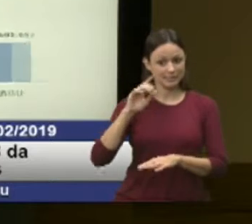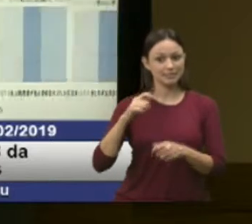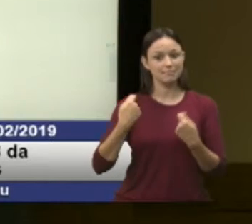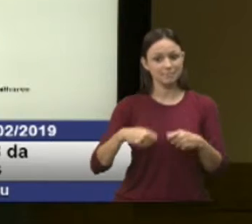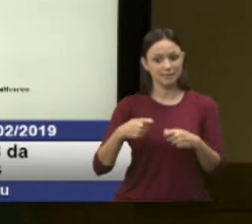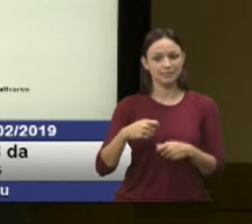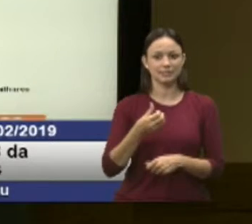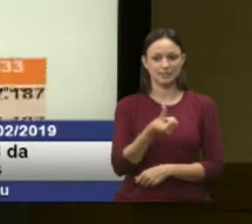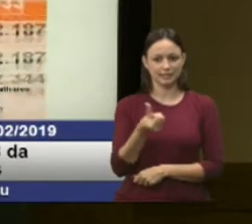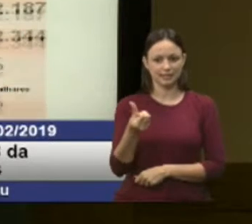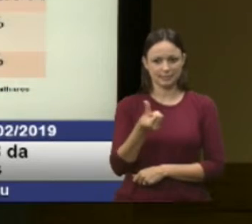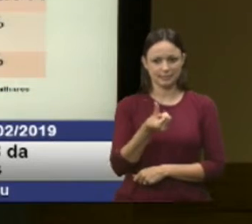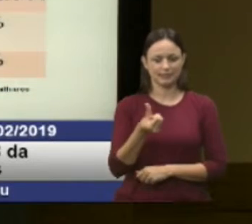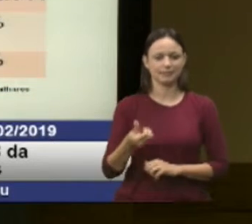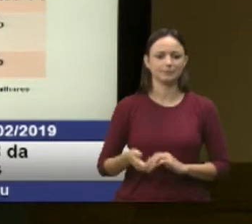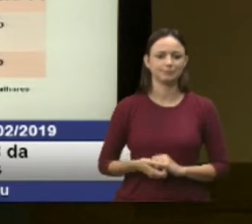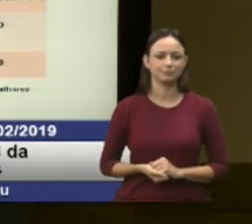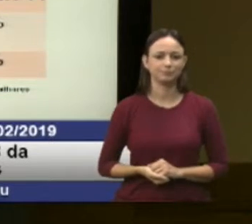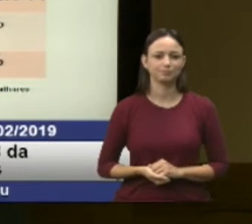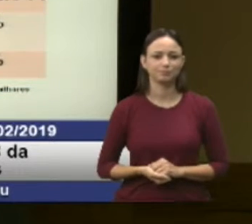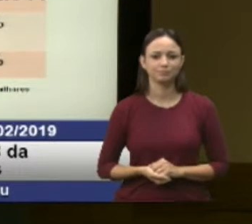necessário.